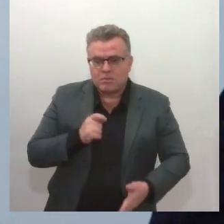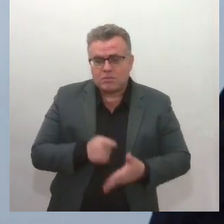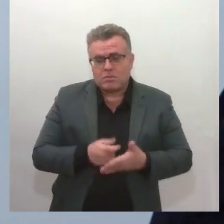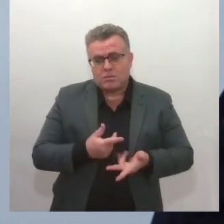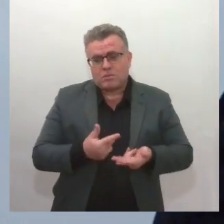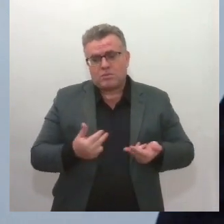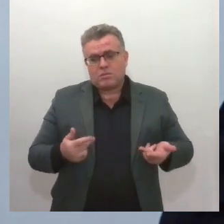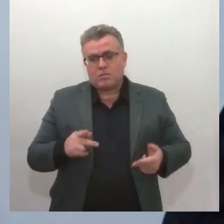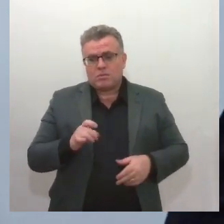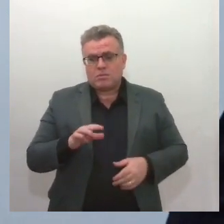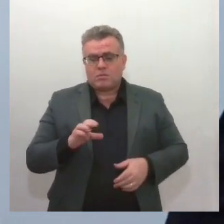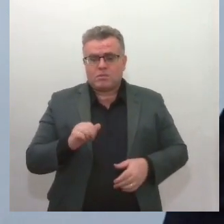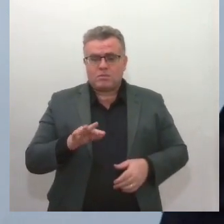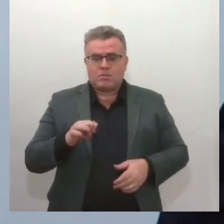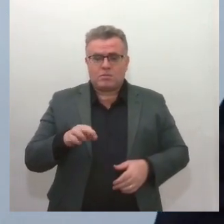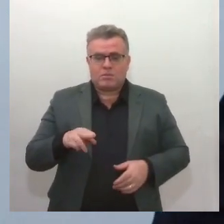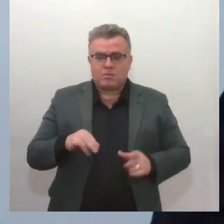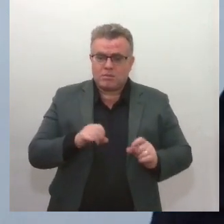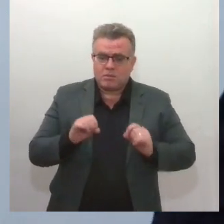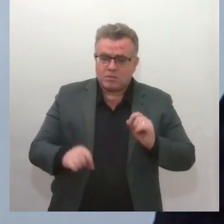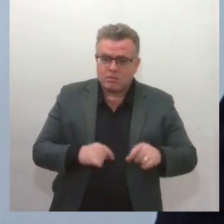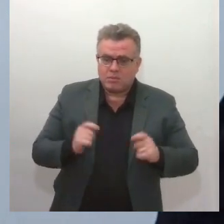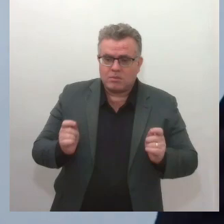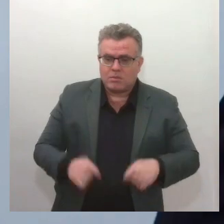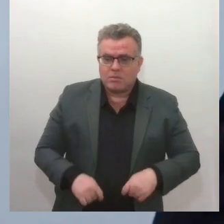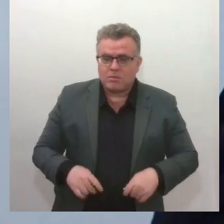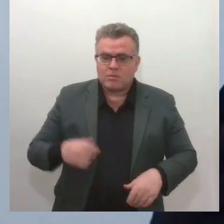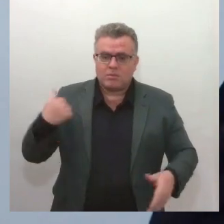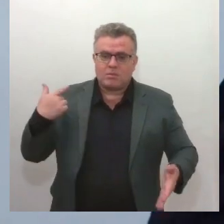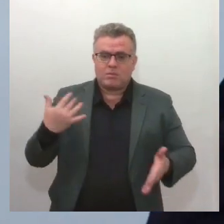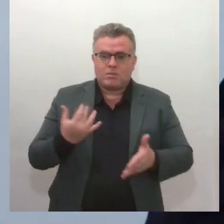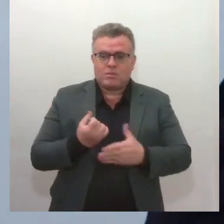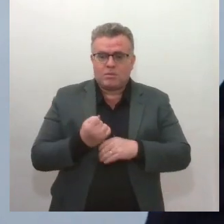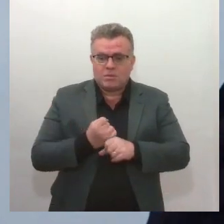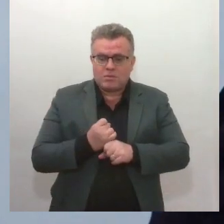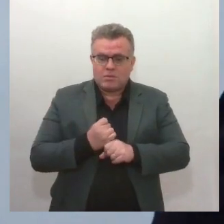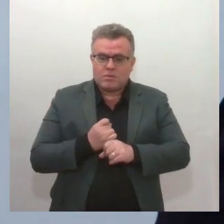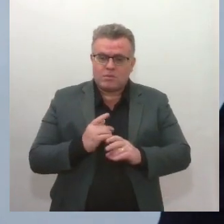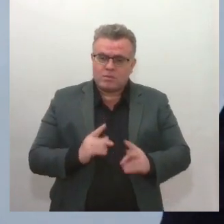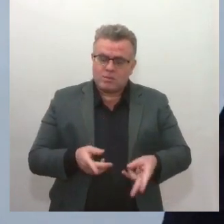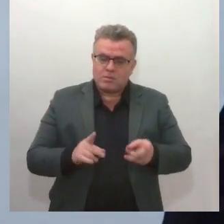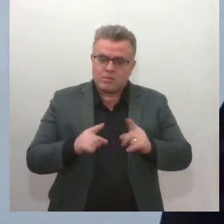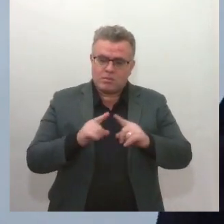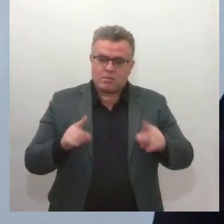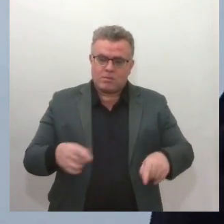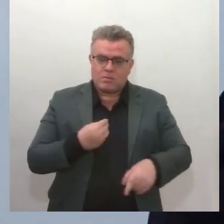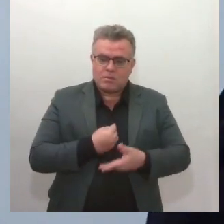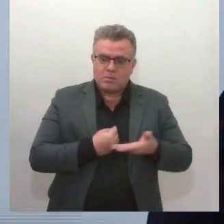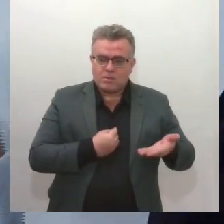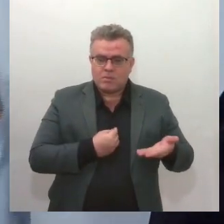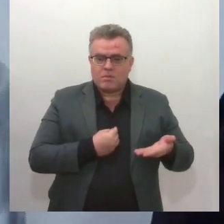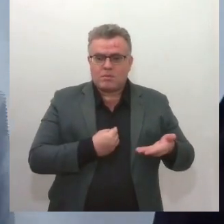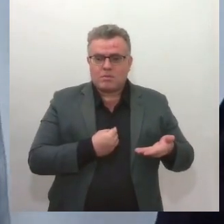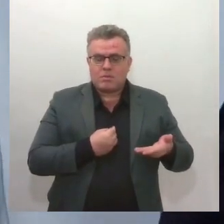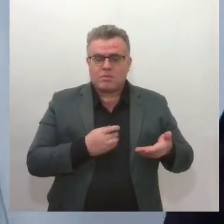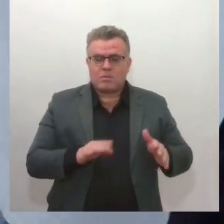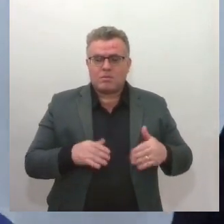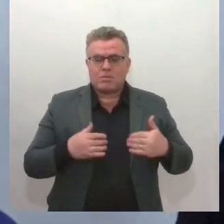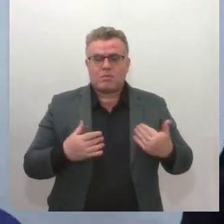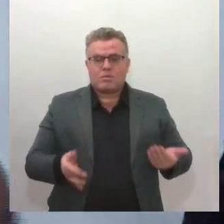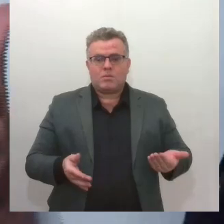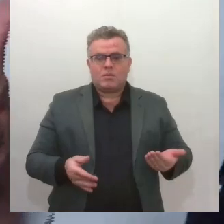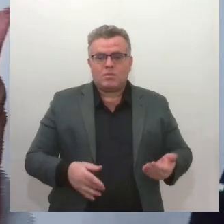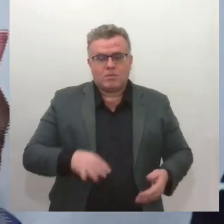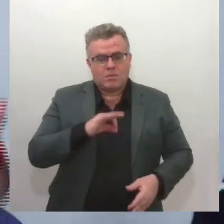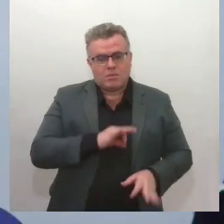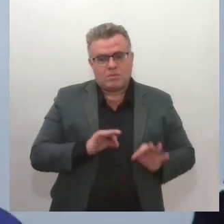pagamento de precatório já vem ocorrendo há alguns anos e mesmo assim tudo funcionava na gestão anterior. Os salários eram pagos em dia dessa maneira.